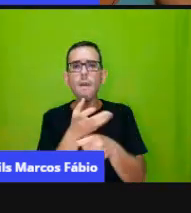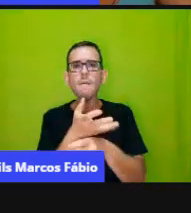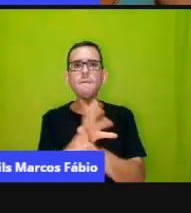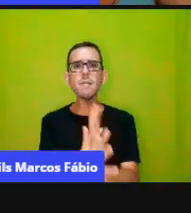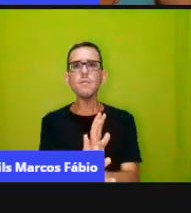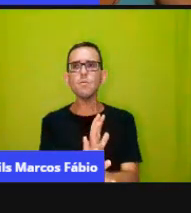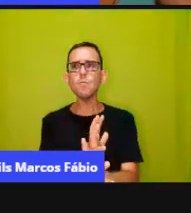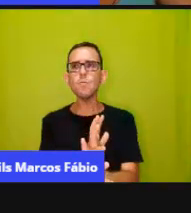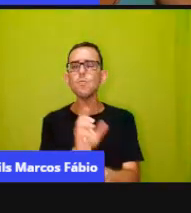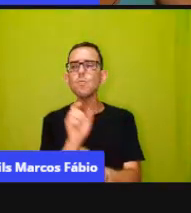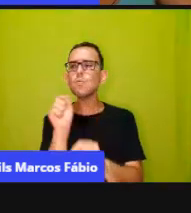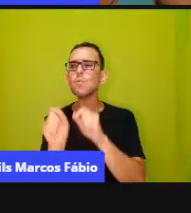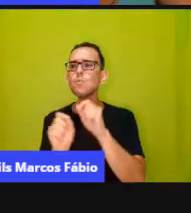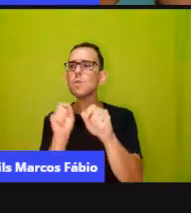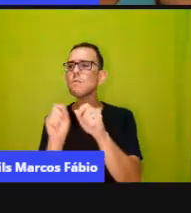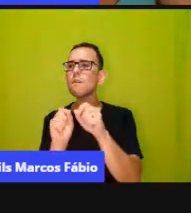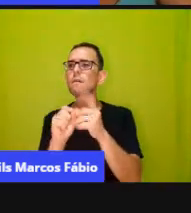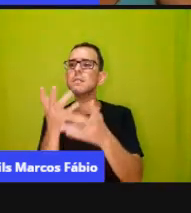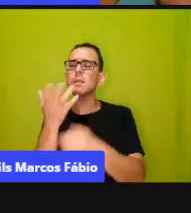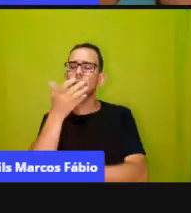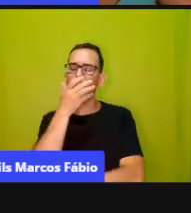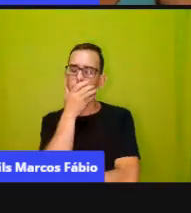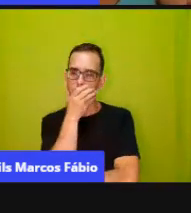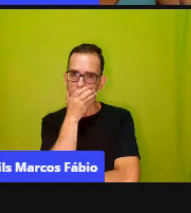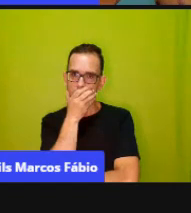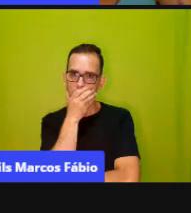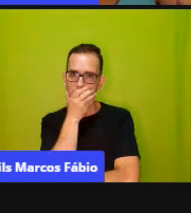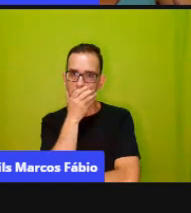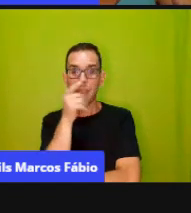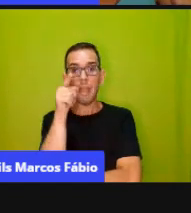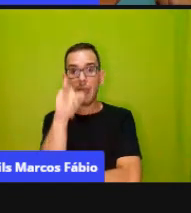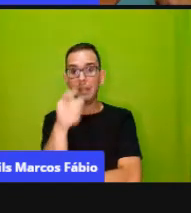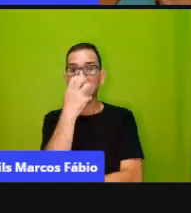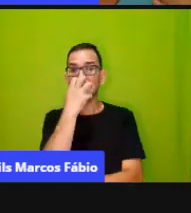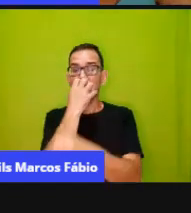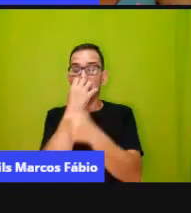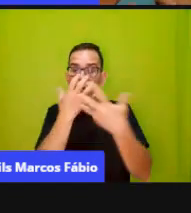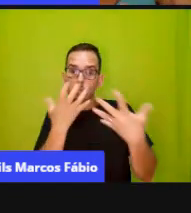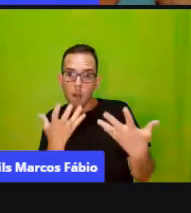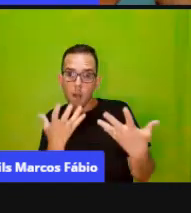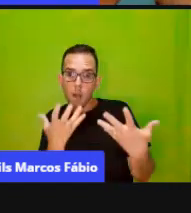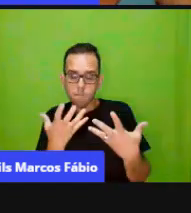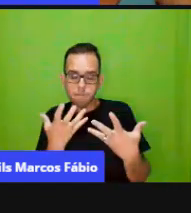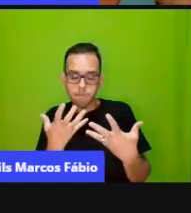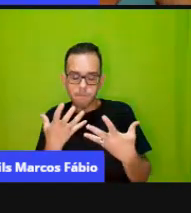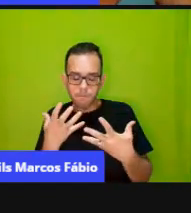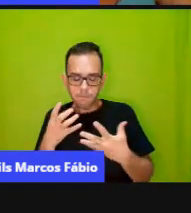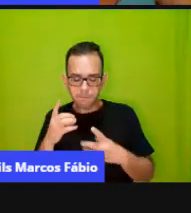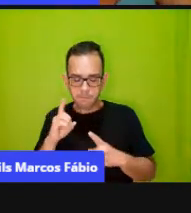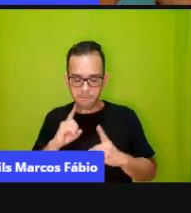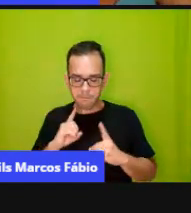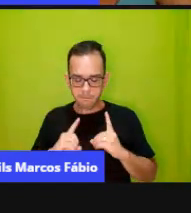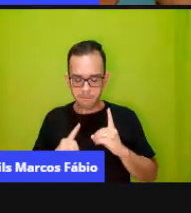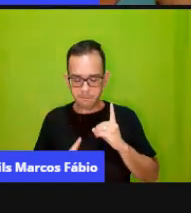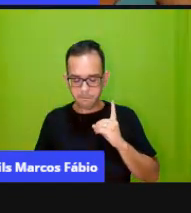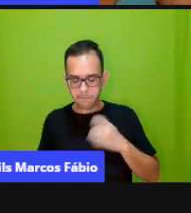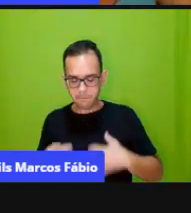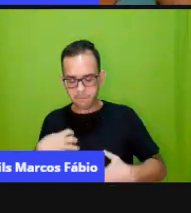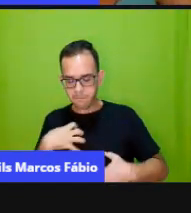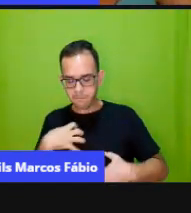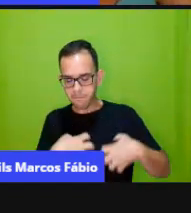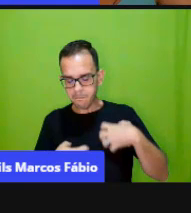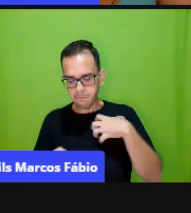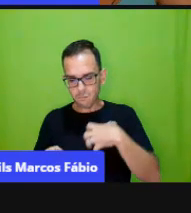quê? Né? Então, esse animal frustrado começa a apresentar comportamentos anormais. E quando